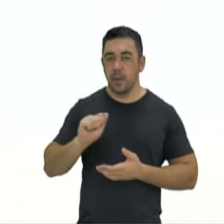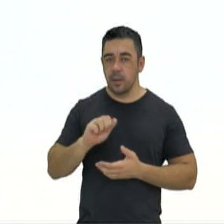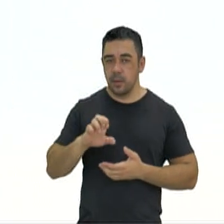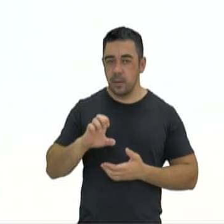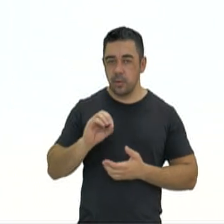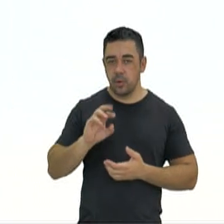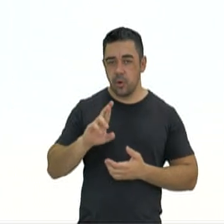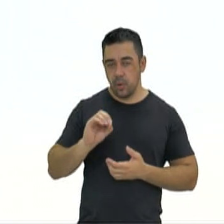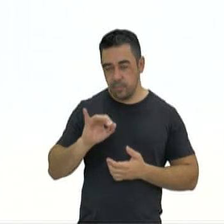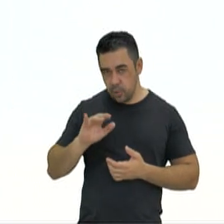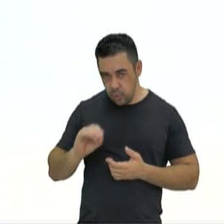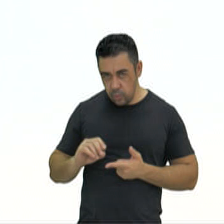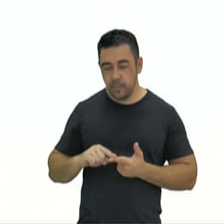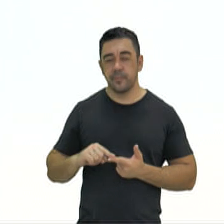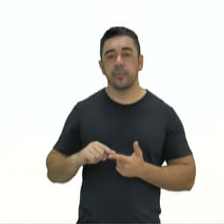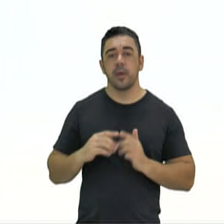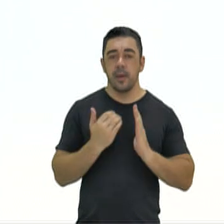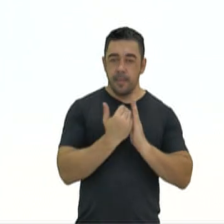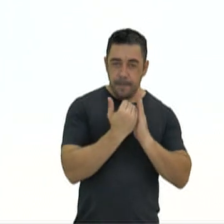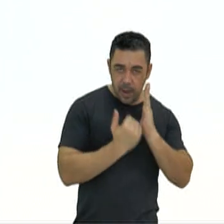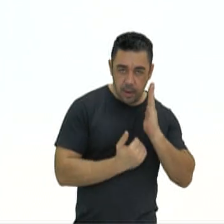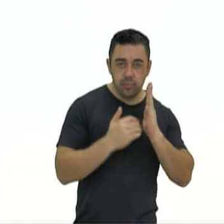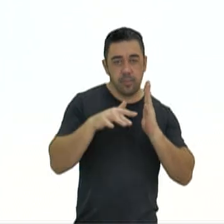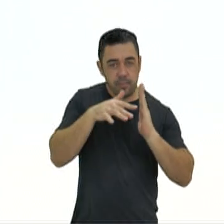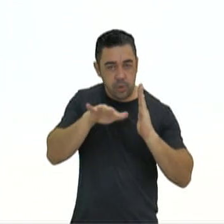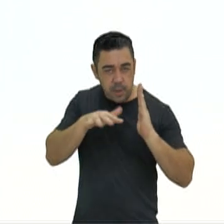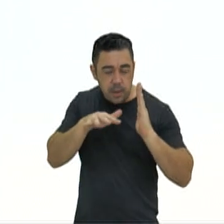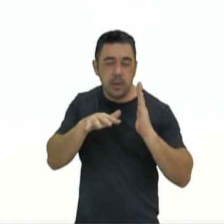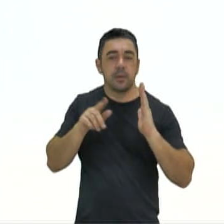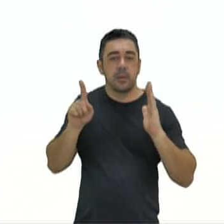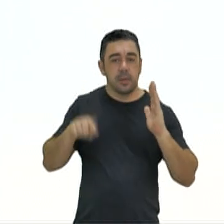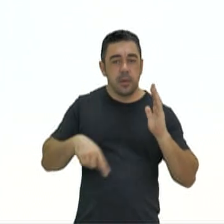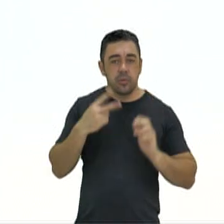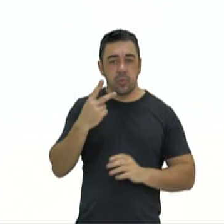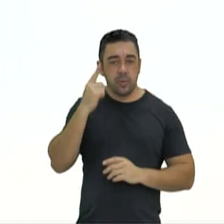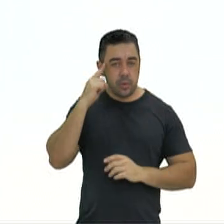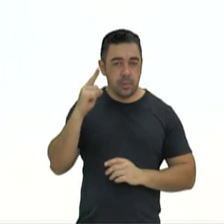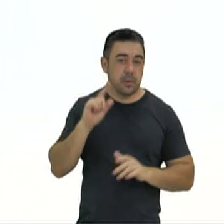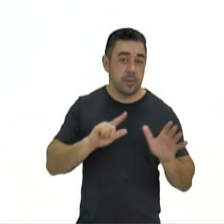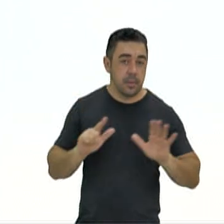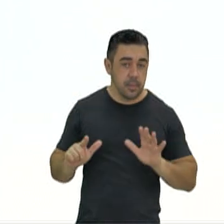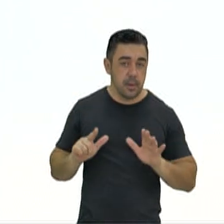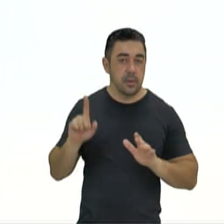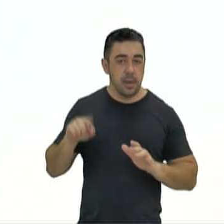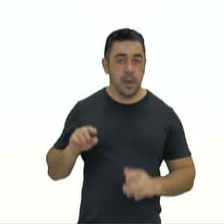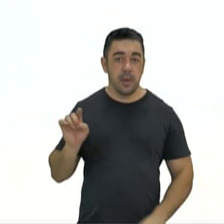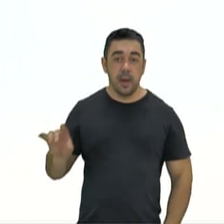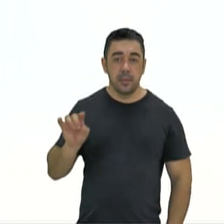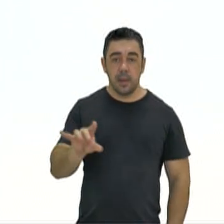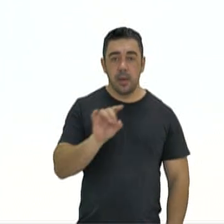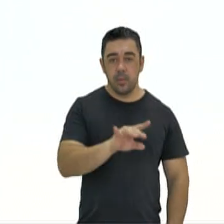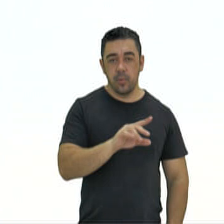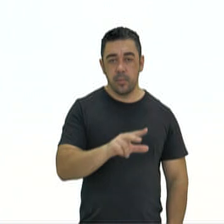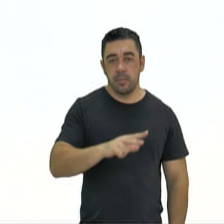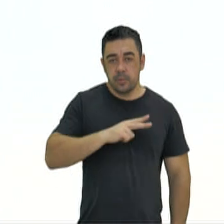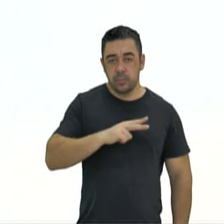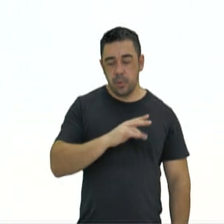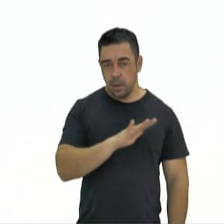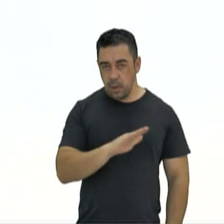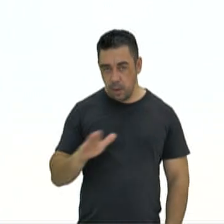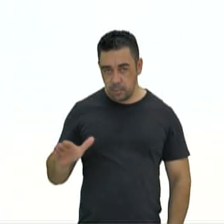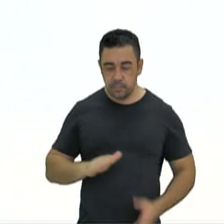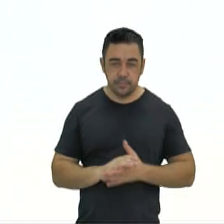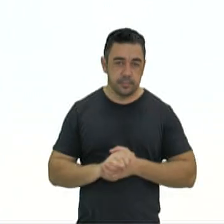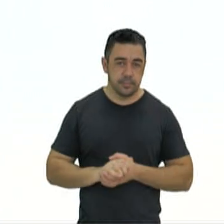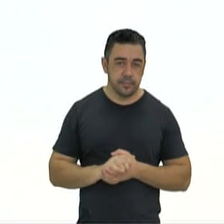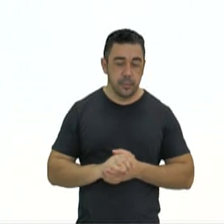aeróbios, em intensidade de baixa a moderada e feita pelo menos 2 vezes por semana de forma individualizada. Então, observem